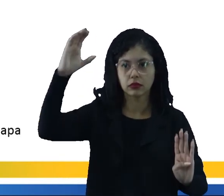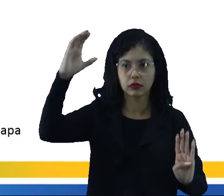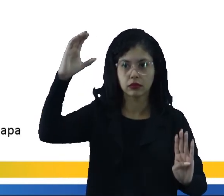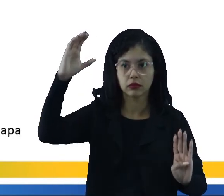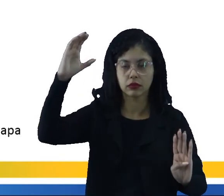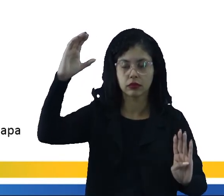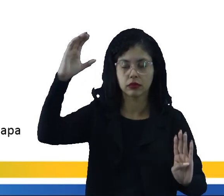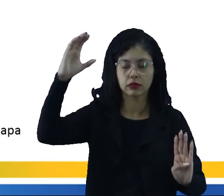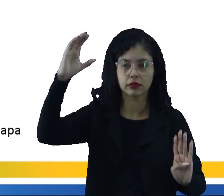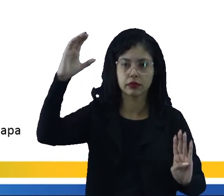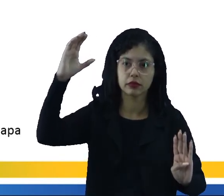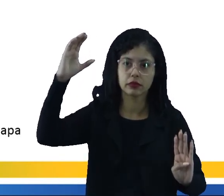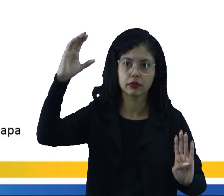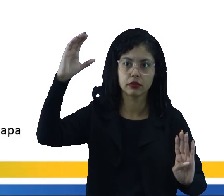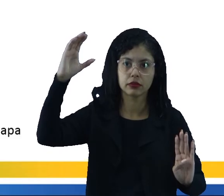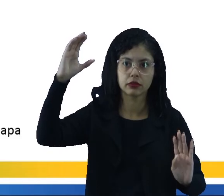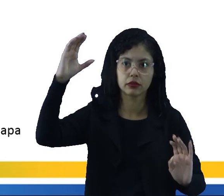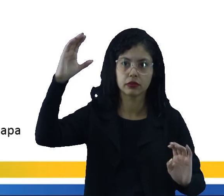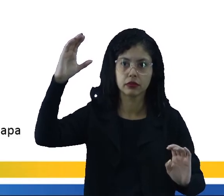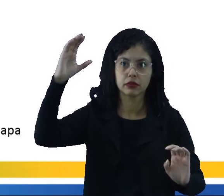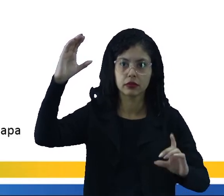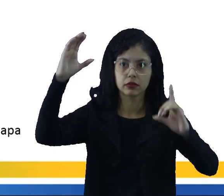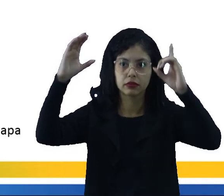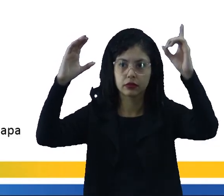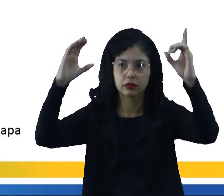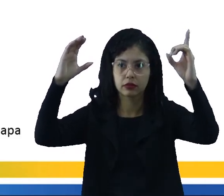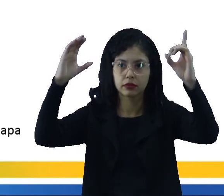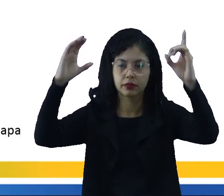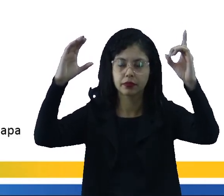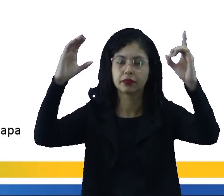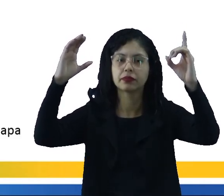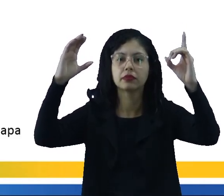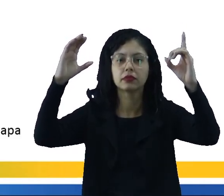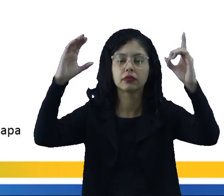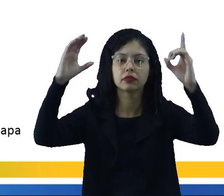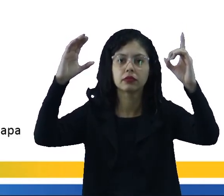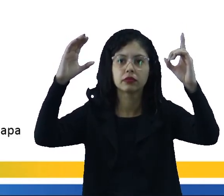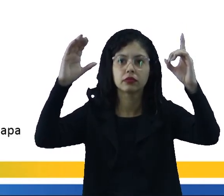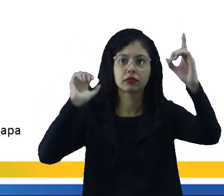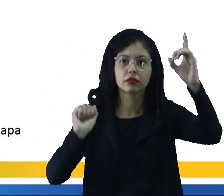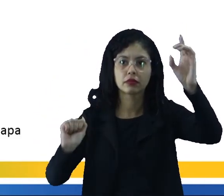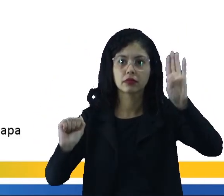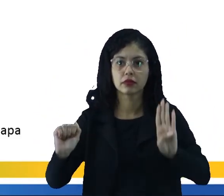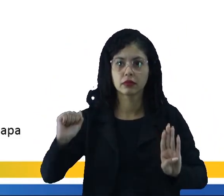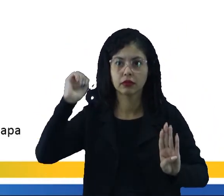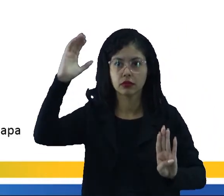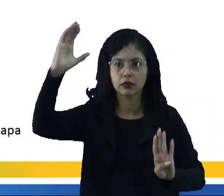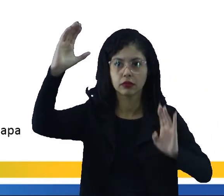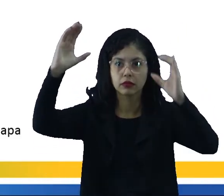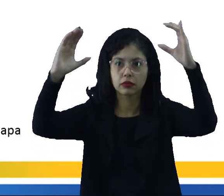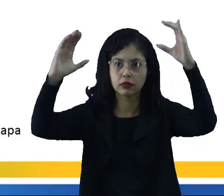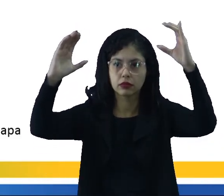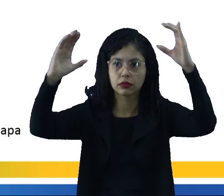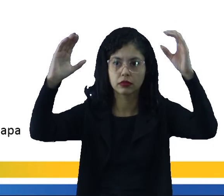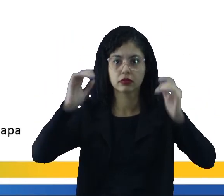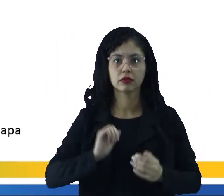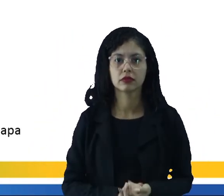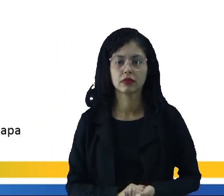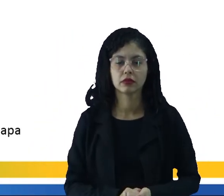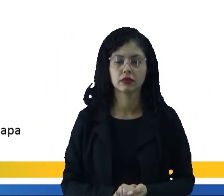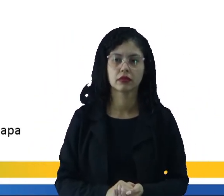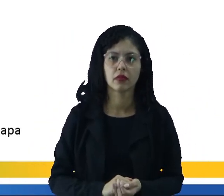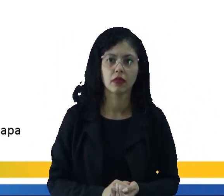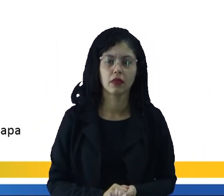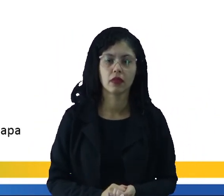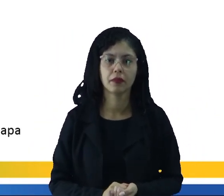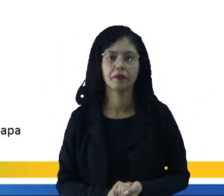na parte leste aí. E a letra D, vocês se encontraram aí? Ali um pouco acima do